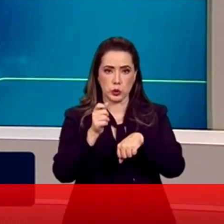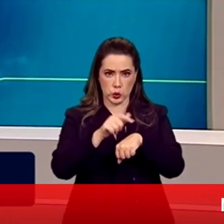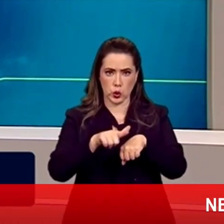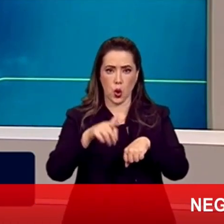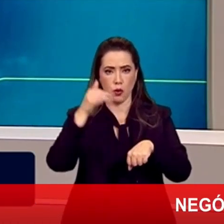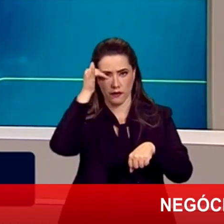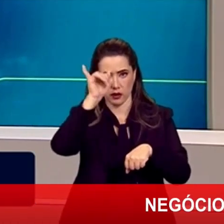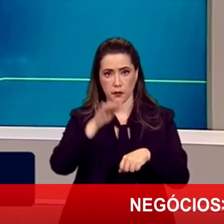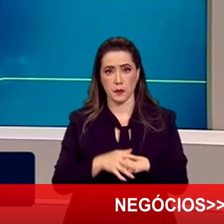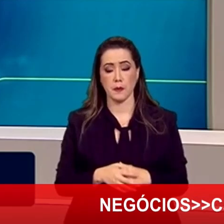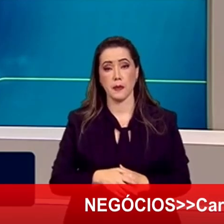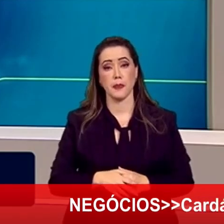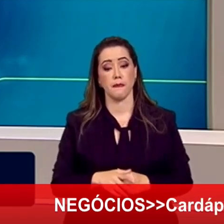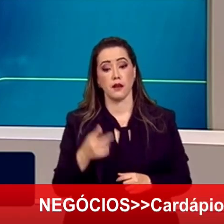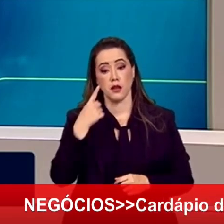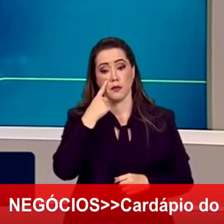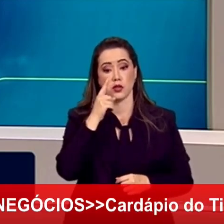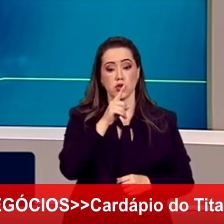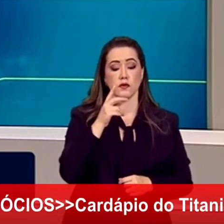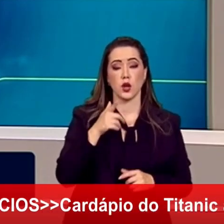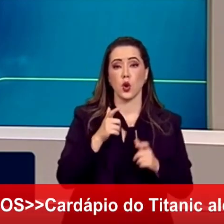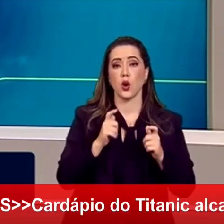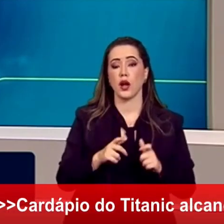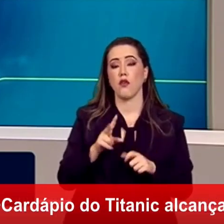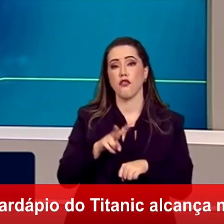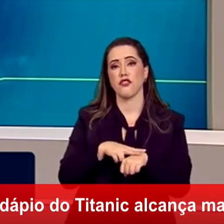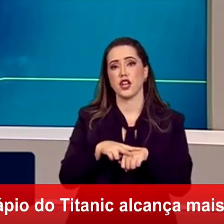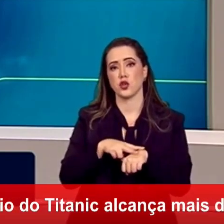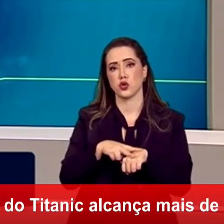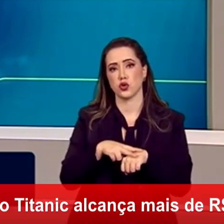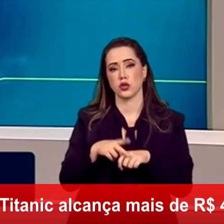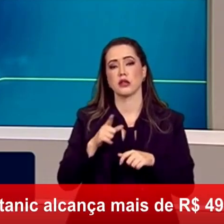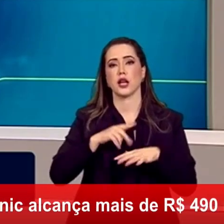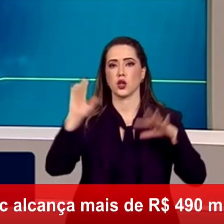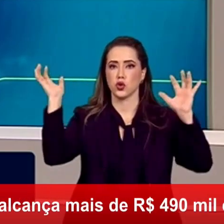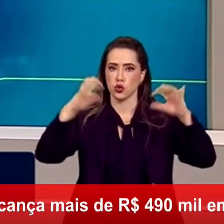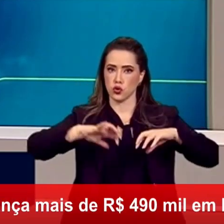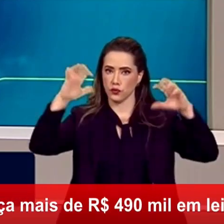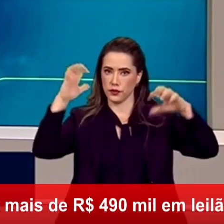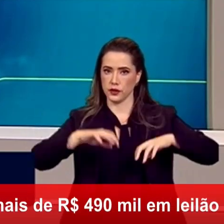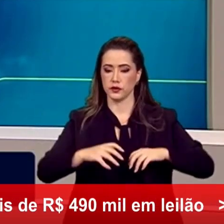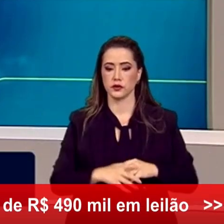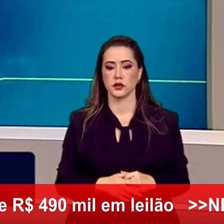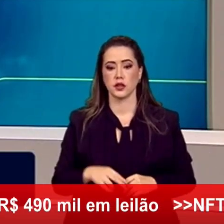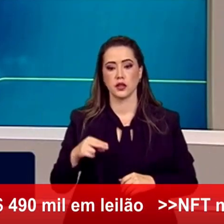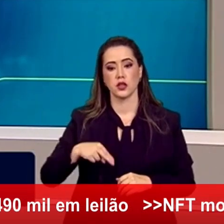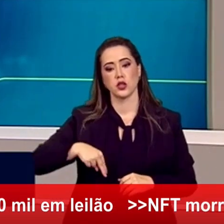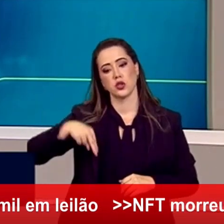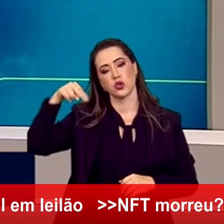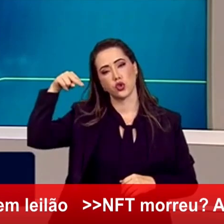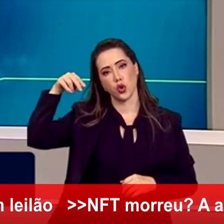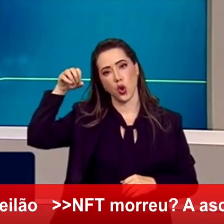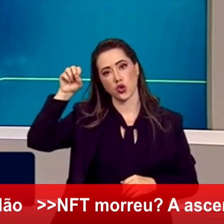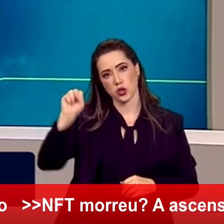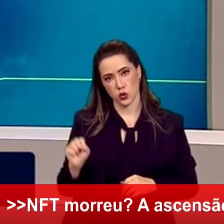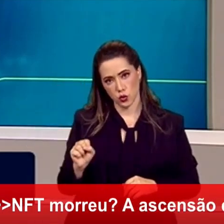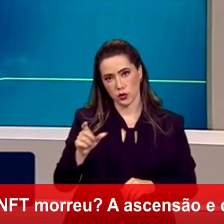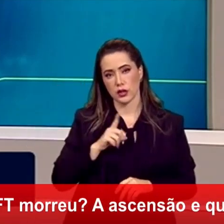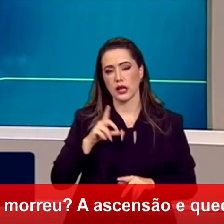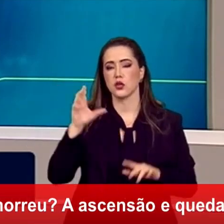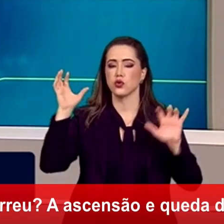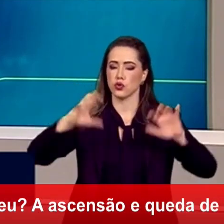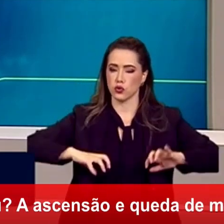essa área em verde no mapa, a previsão, então, é de chuva, tá? Chuva, então, de norte a sul,